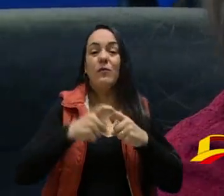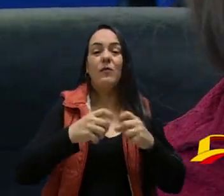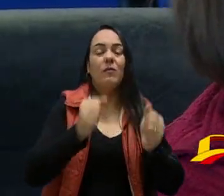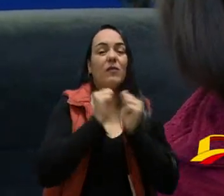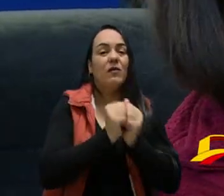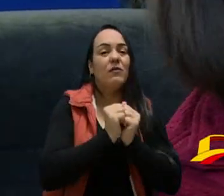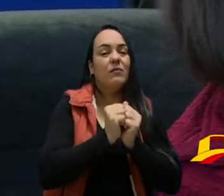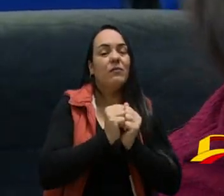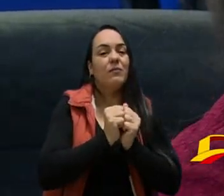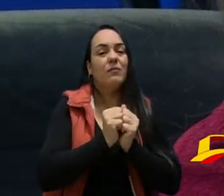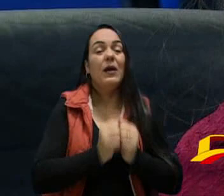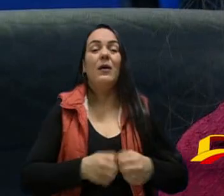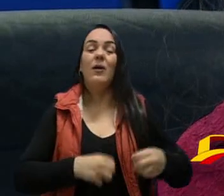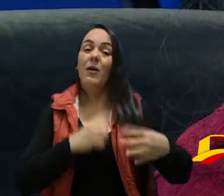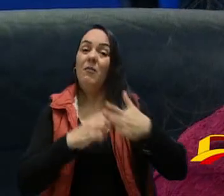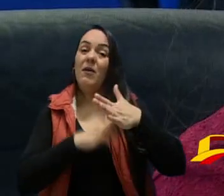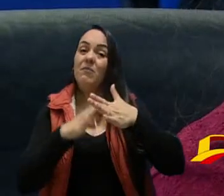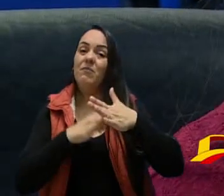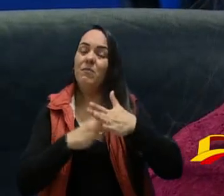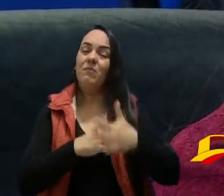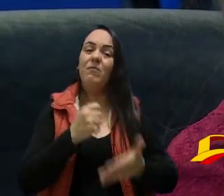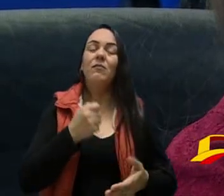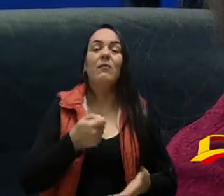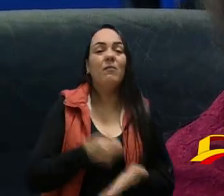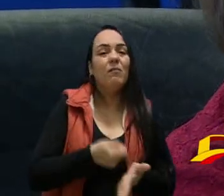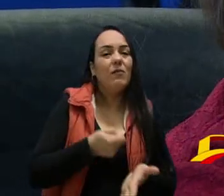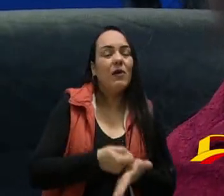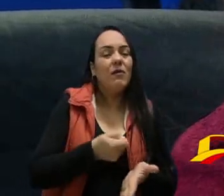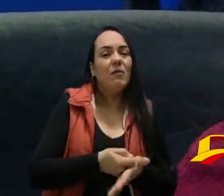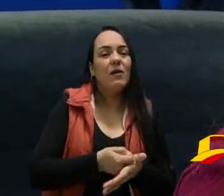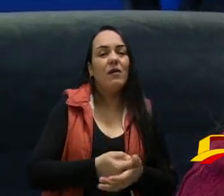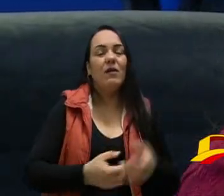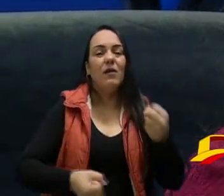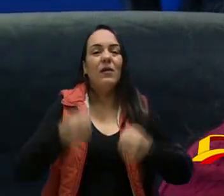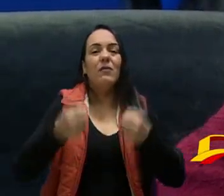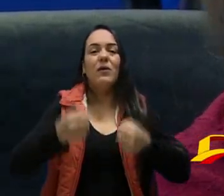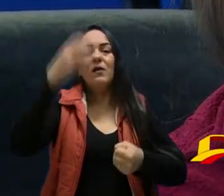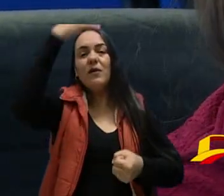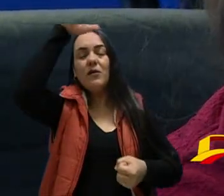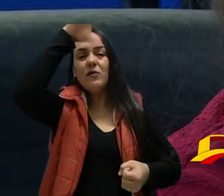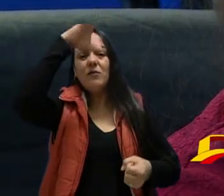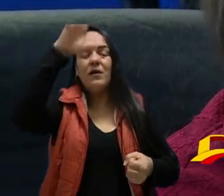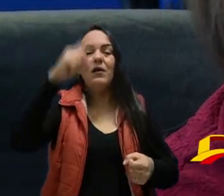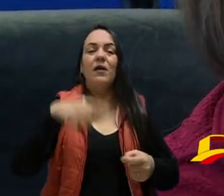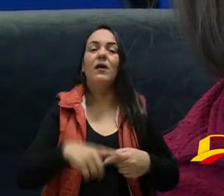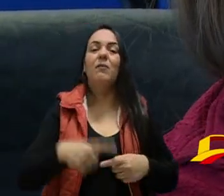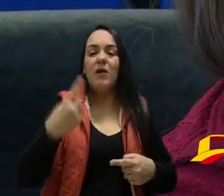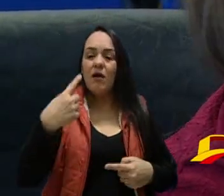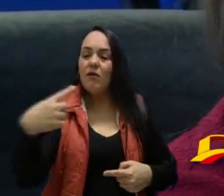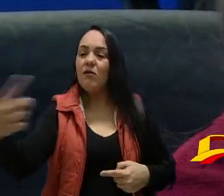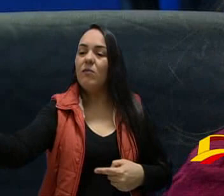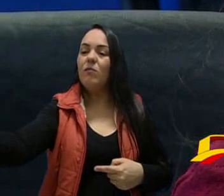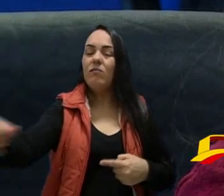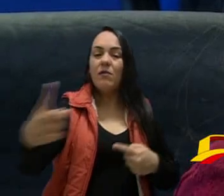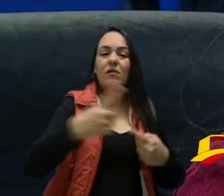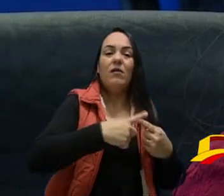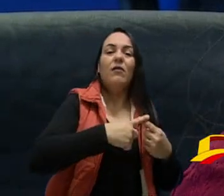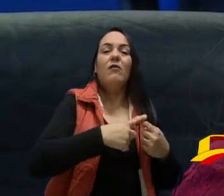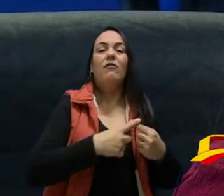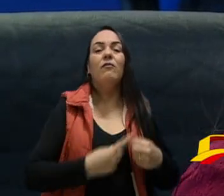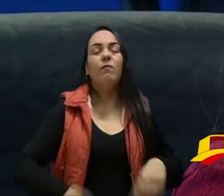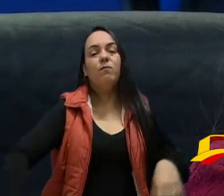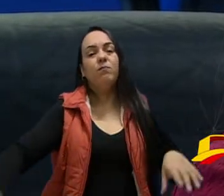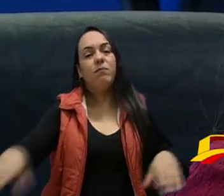então para uma empresa manter exclusivamente uma ambulância para mim para pagar por viagem sei uma opção ficaria um